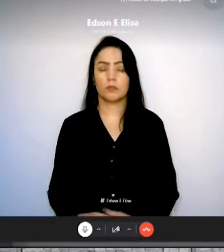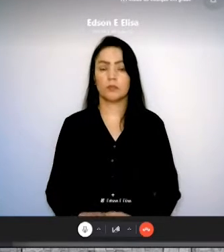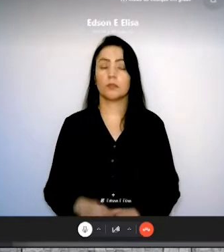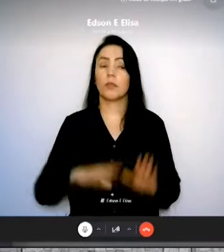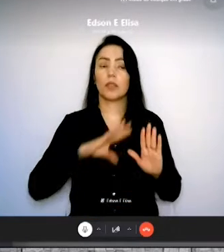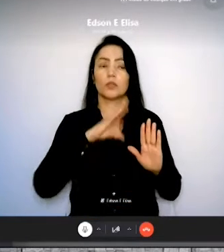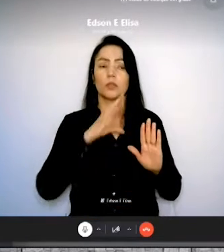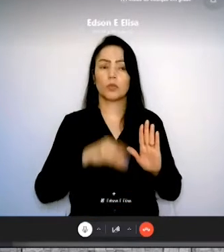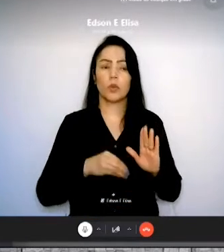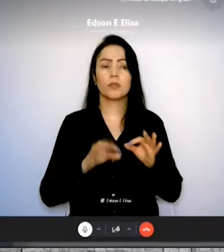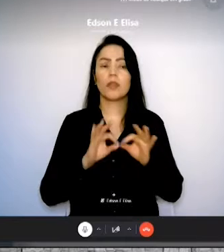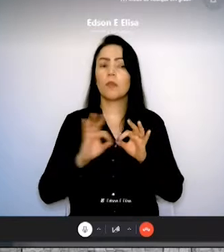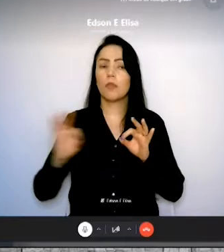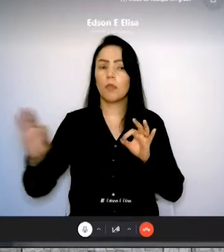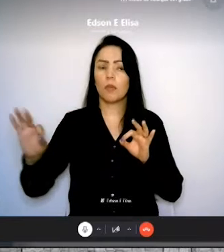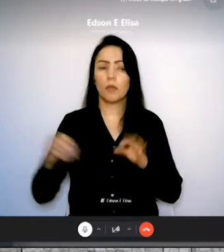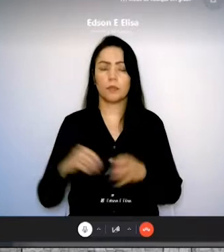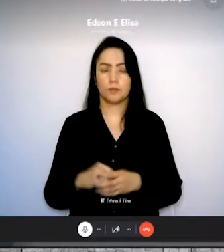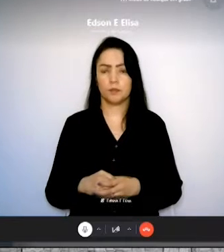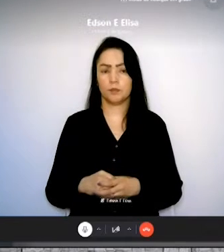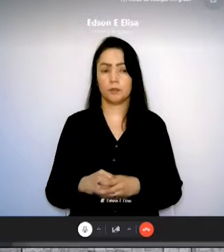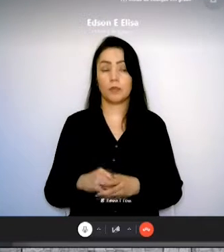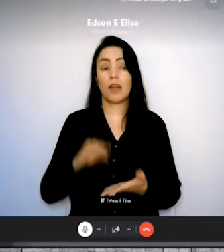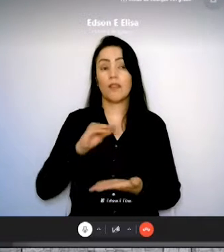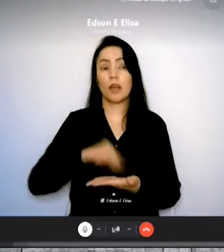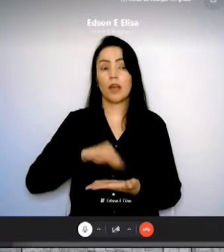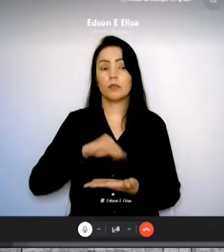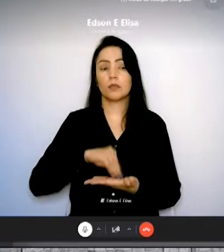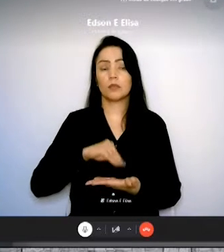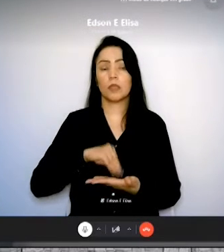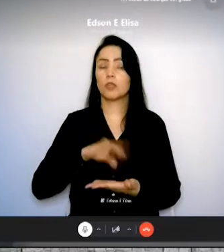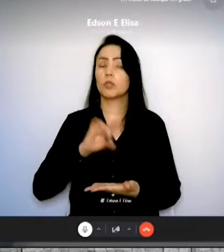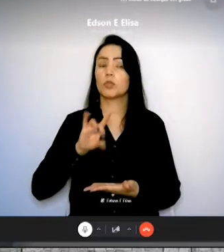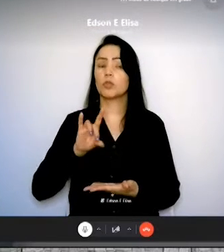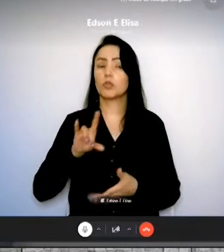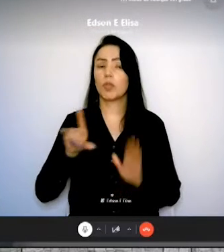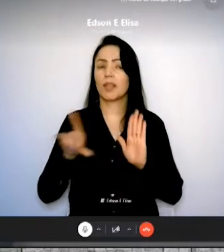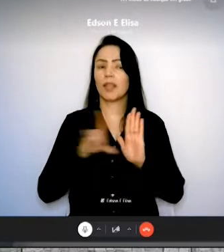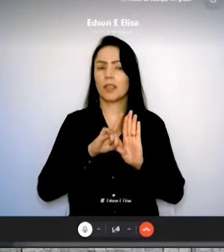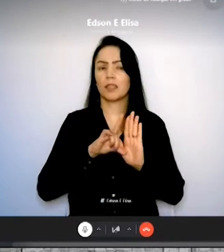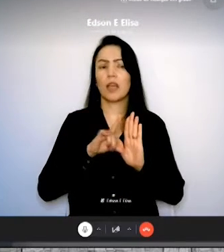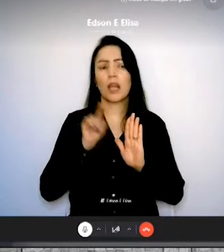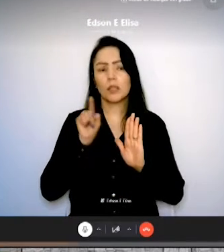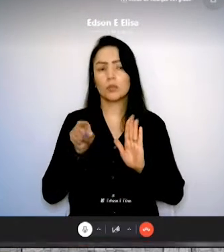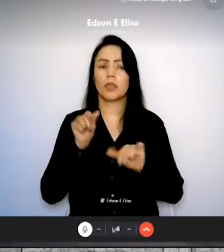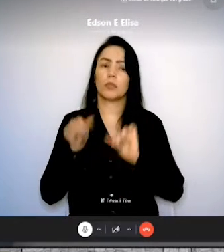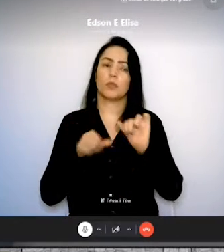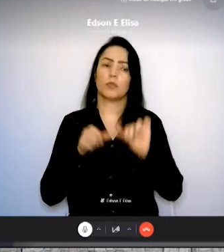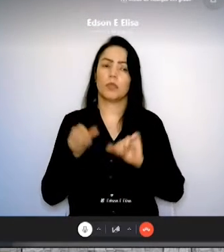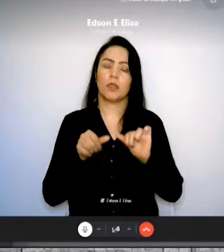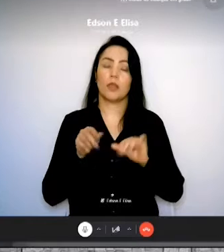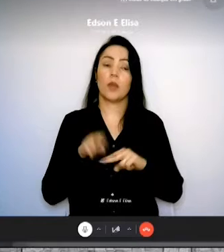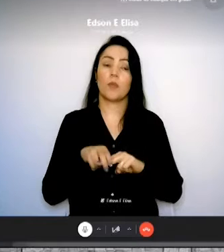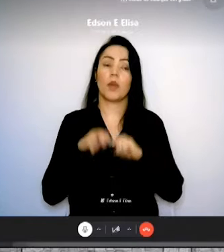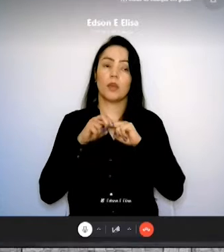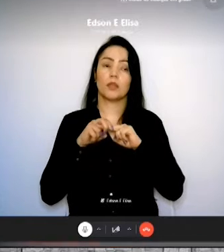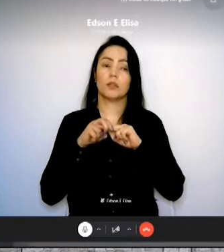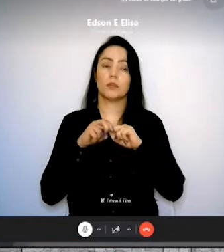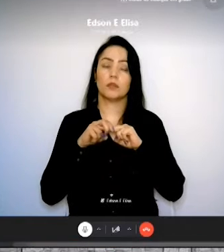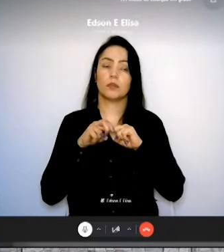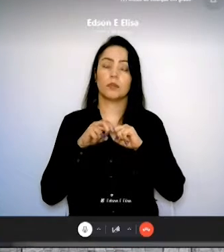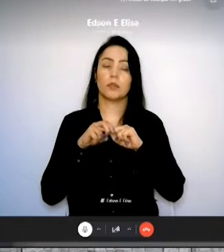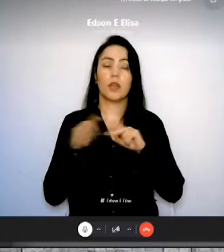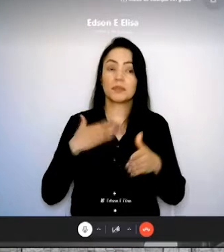34 de 2021, que fez uma pequena alteração burocrática em legislação de denominação de via pública no